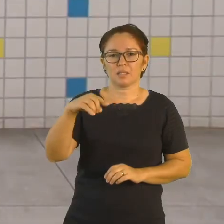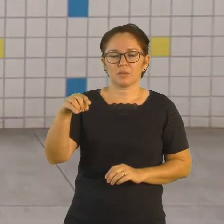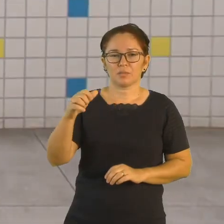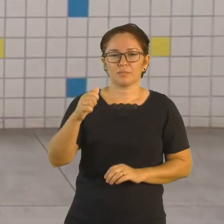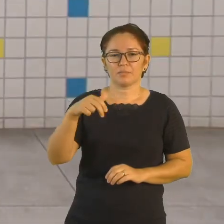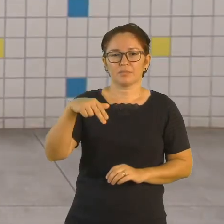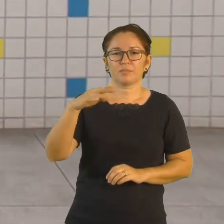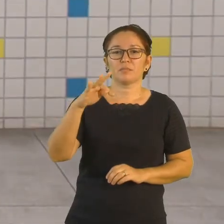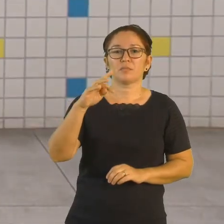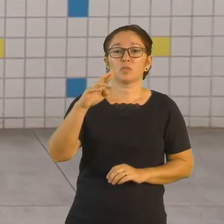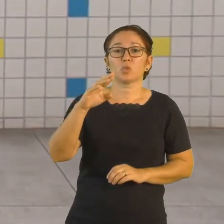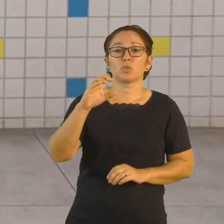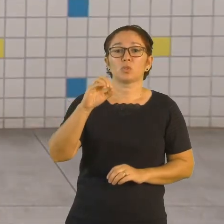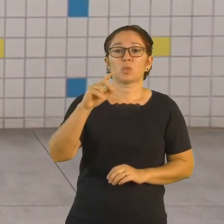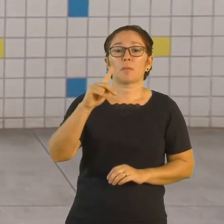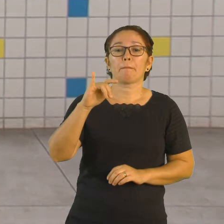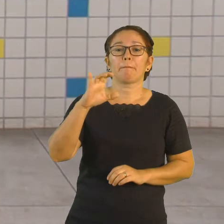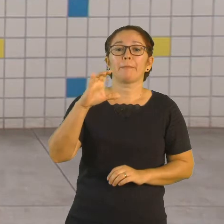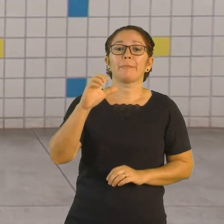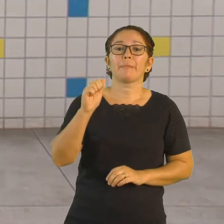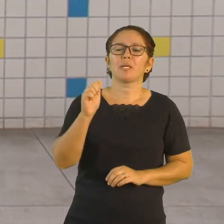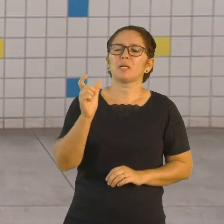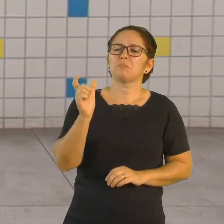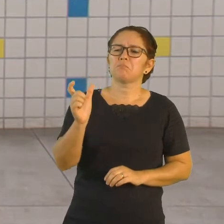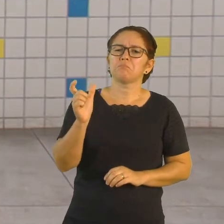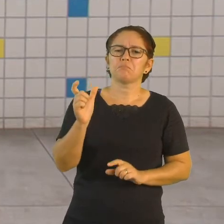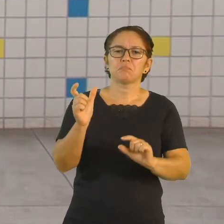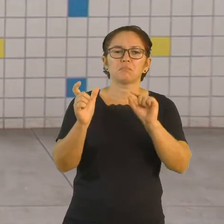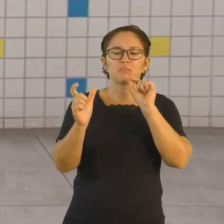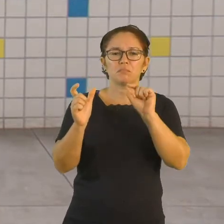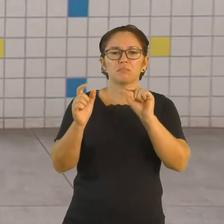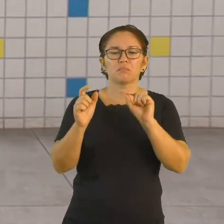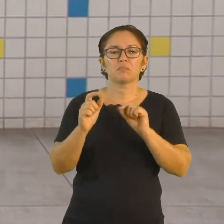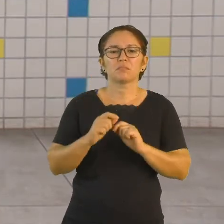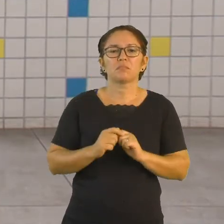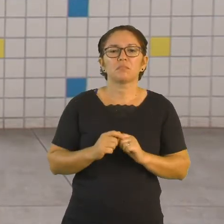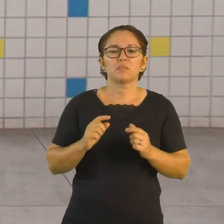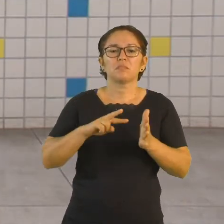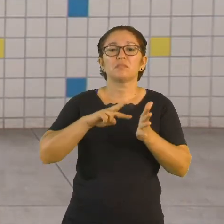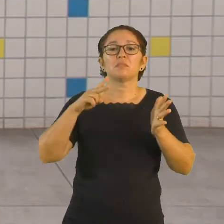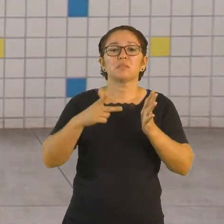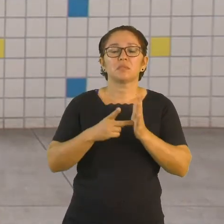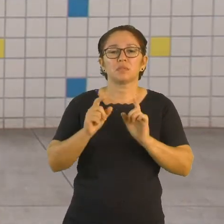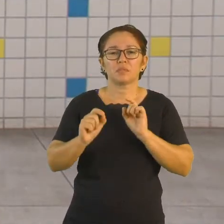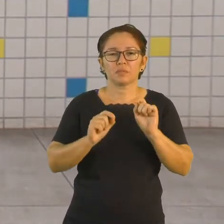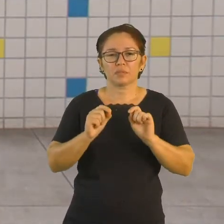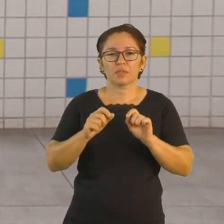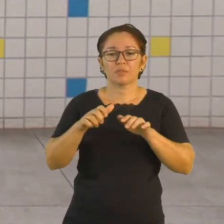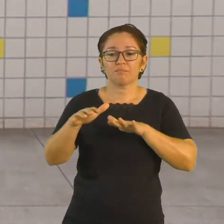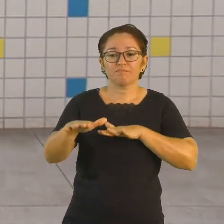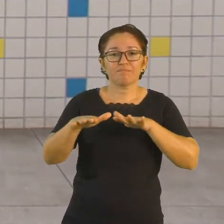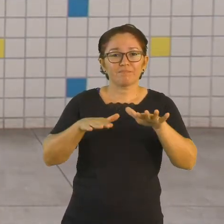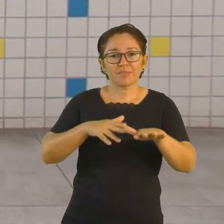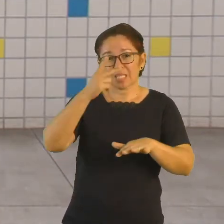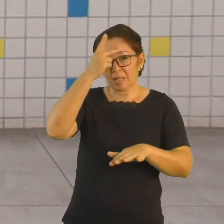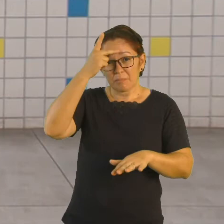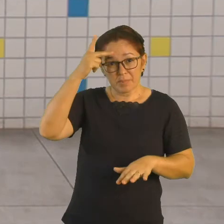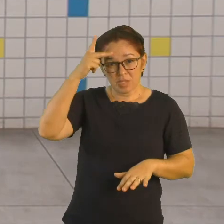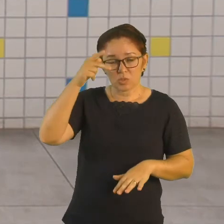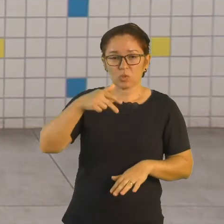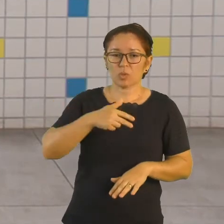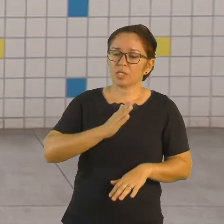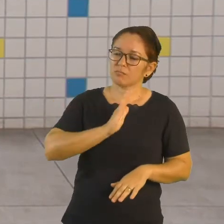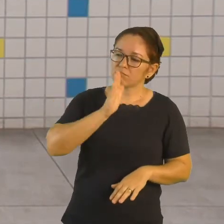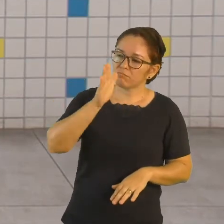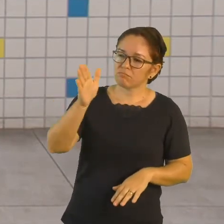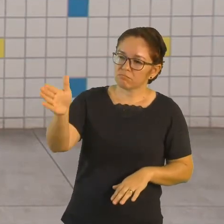Vamos entender? A ação antrópica é toda aquela ação realizada pelo ser humano. O ser humano ele